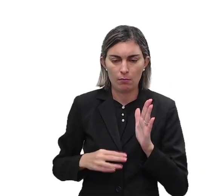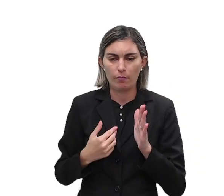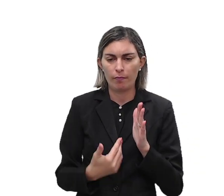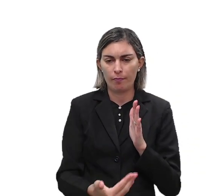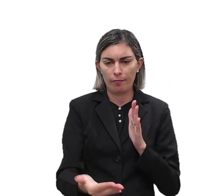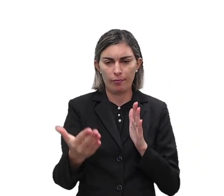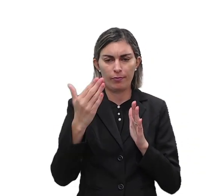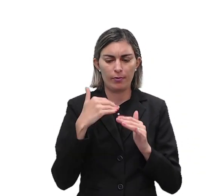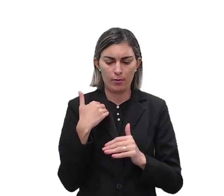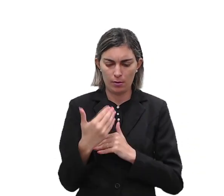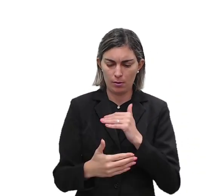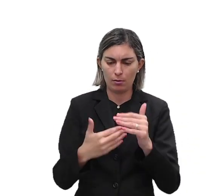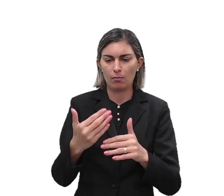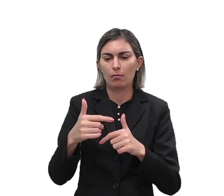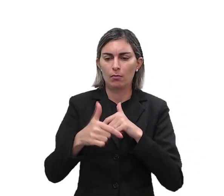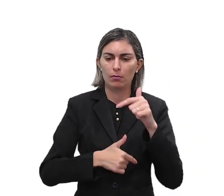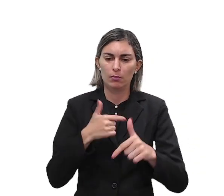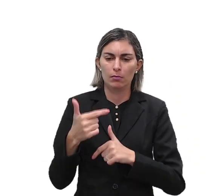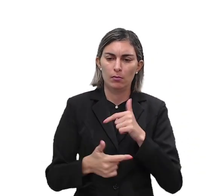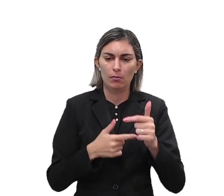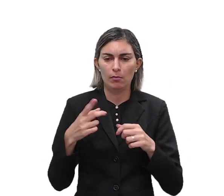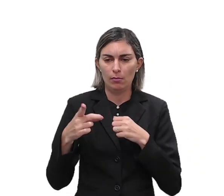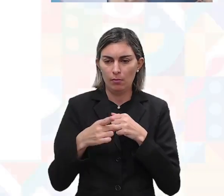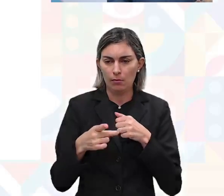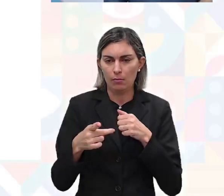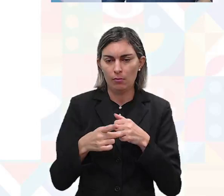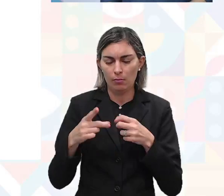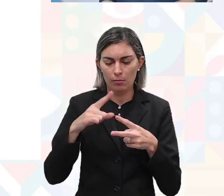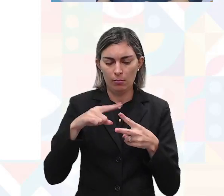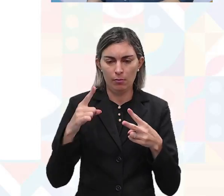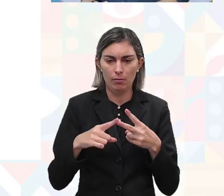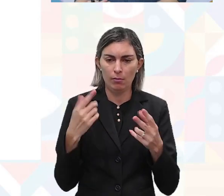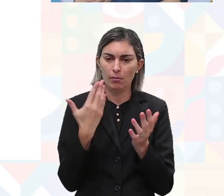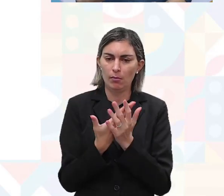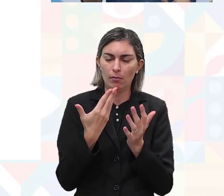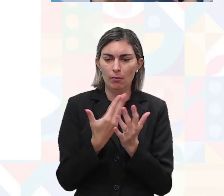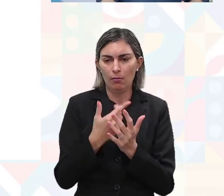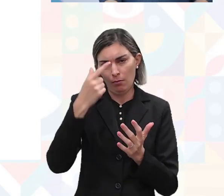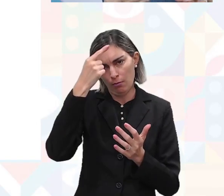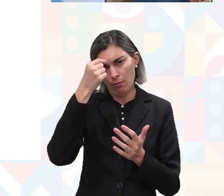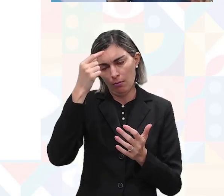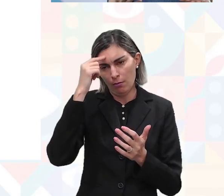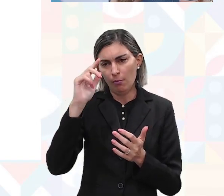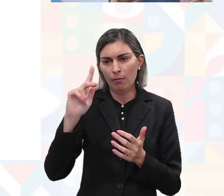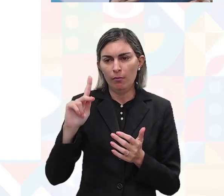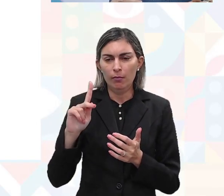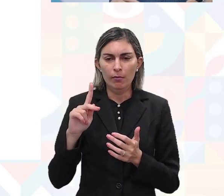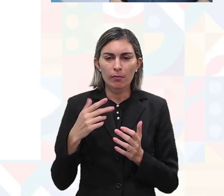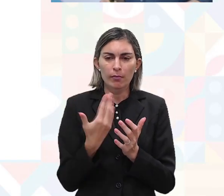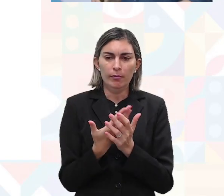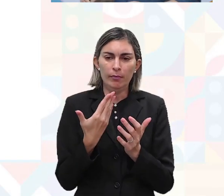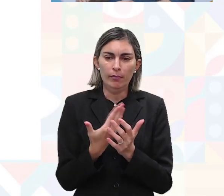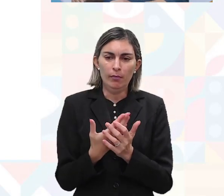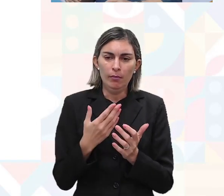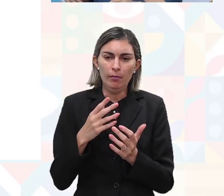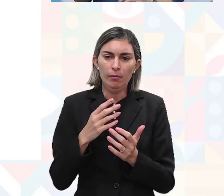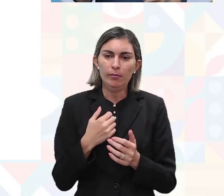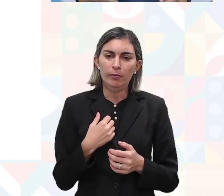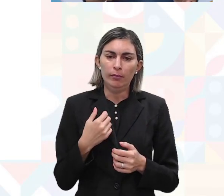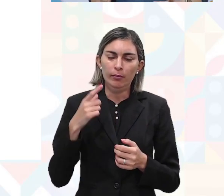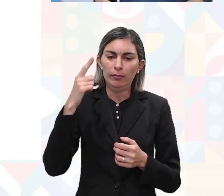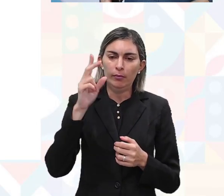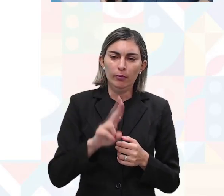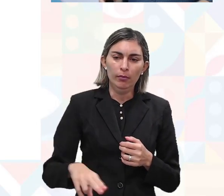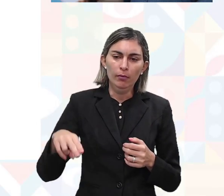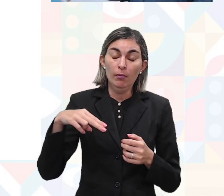foi desenvolvida num trabalho de doutorado de 2 estudantes da Universidade de Harvard, nos Estados Unidos,